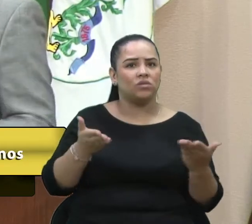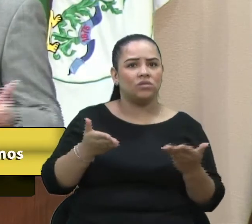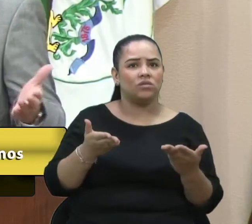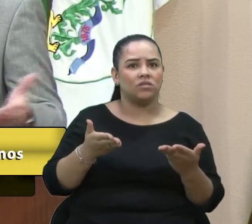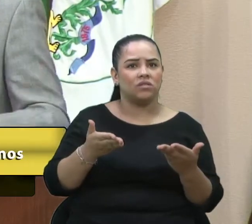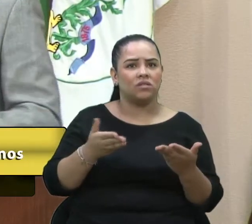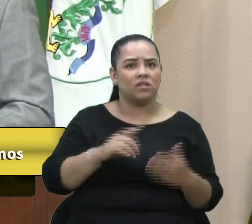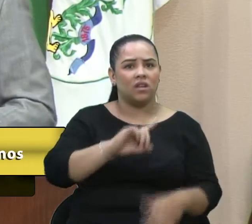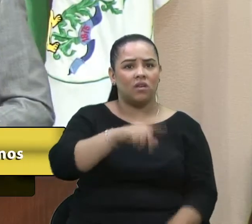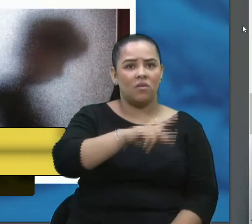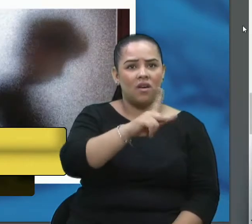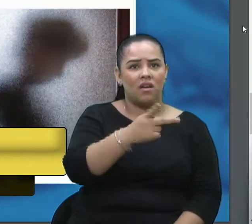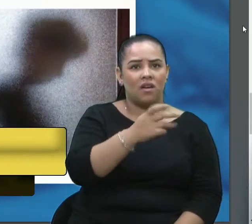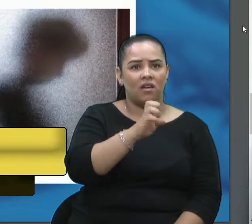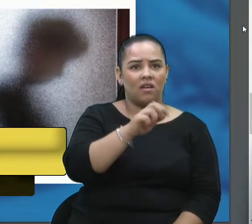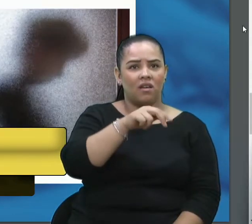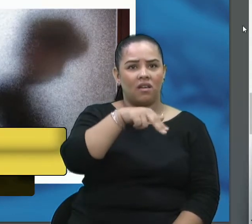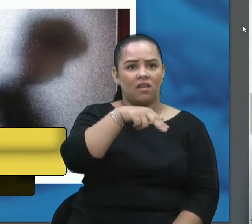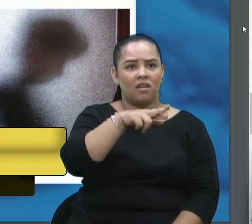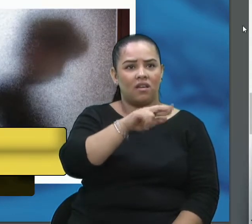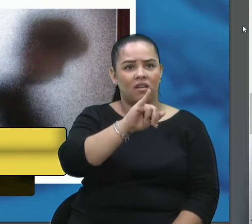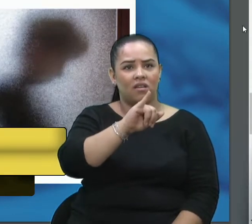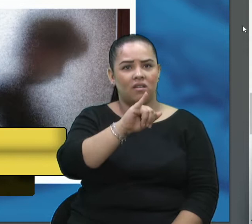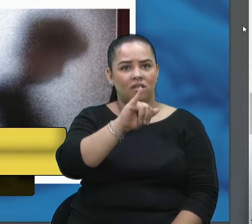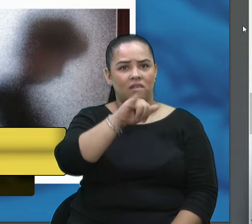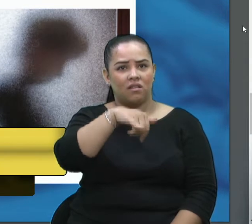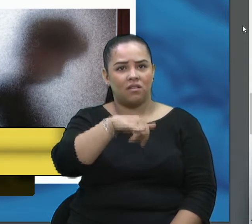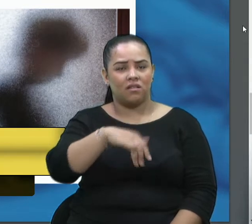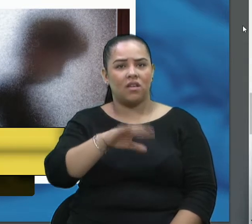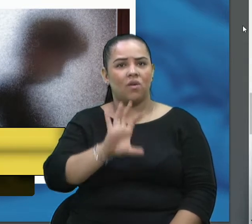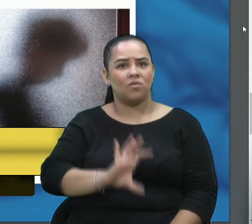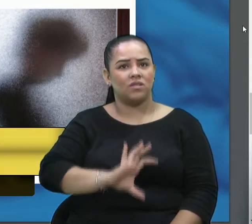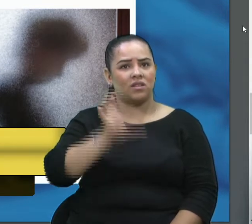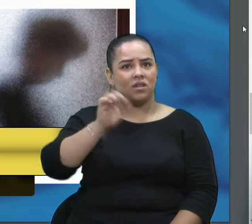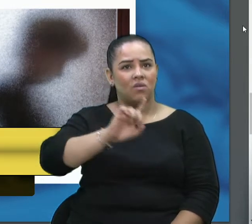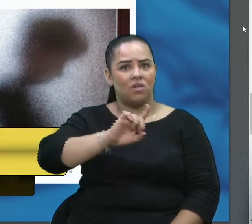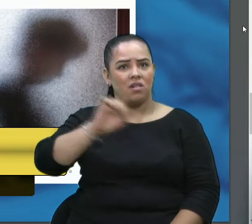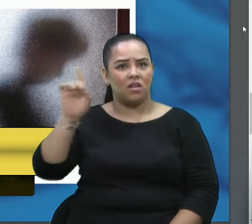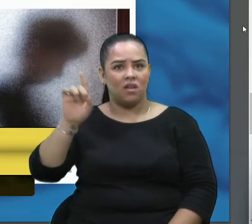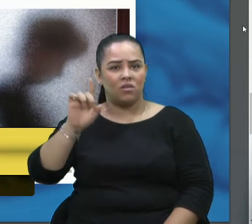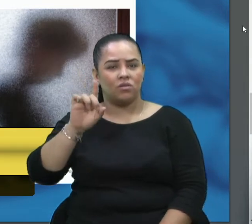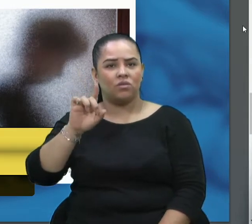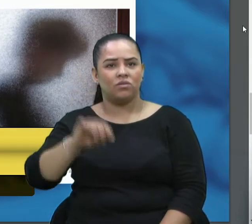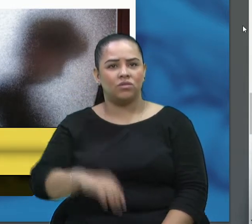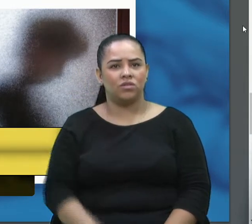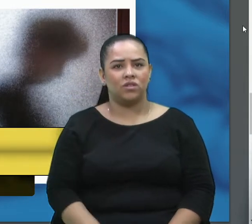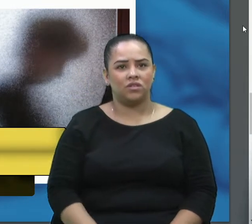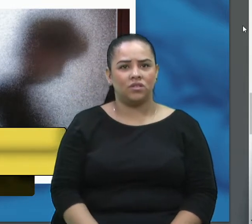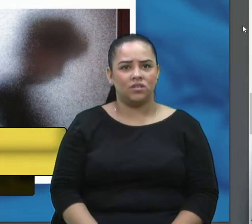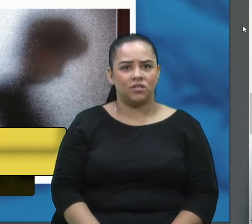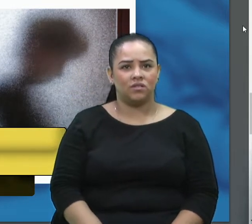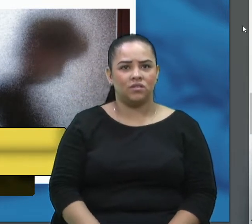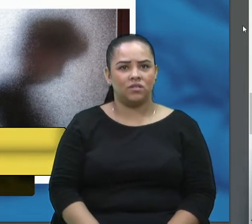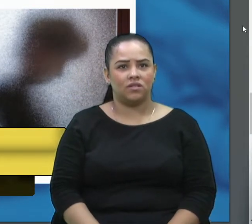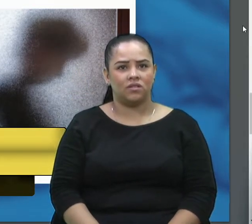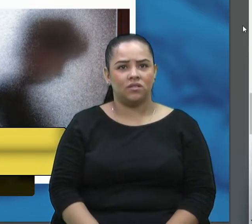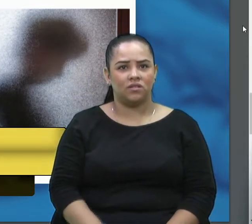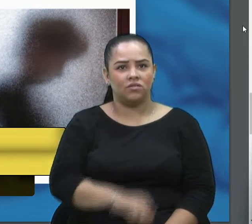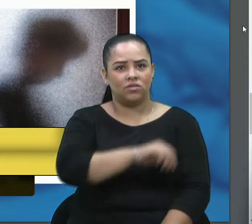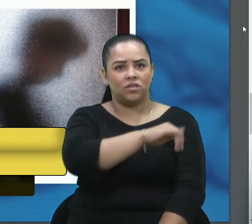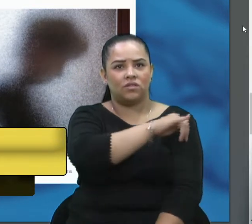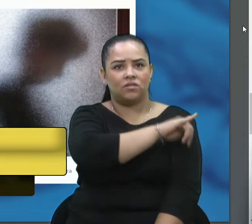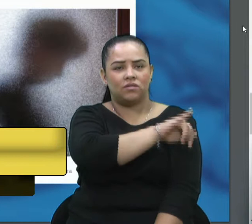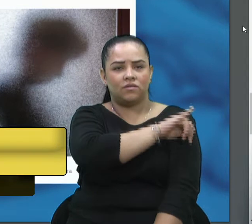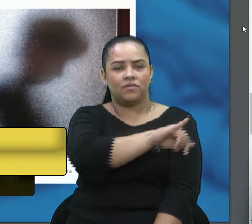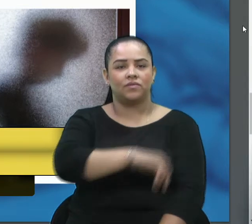que aconteceu no Rio de Janeiro. E daqui a pouco eu vou falar um pouquinho deste caso para que isso realmente a gente